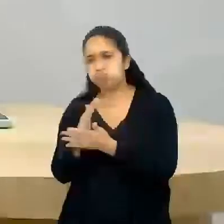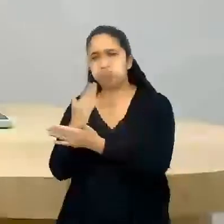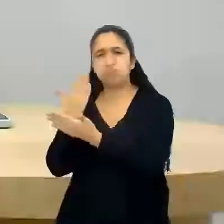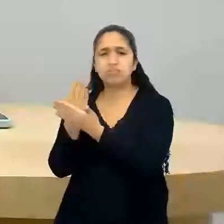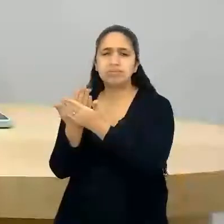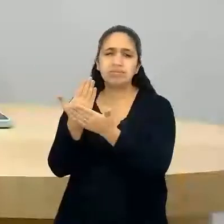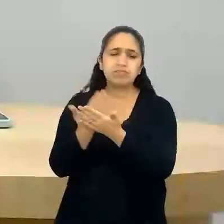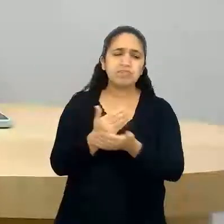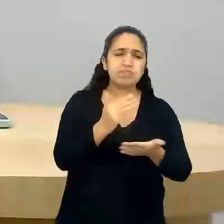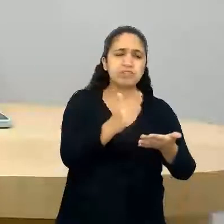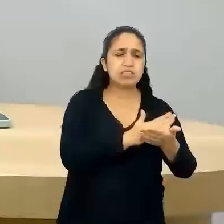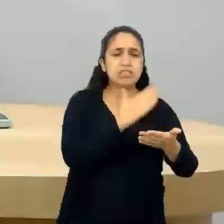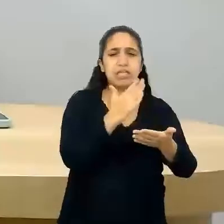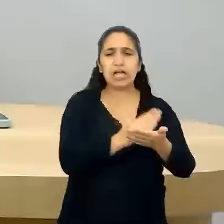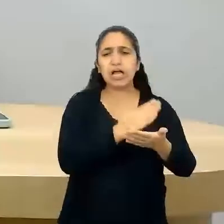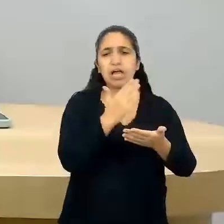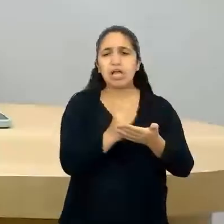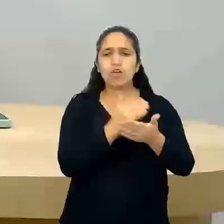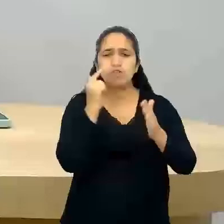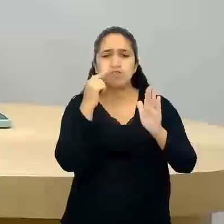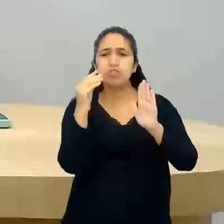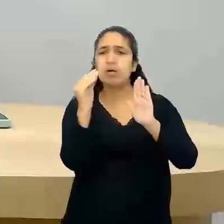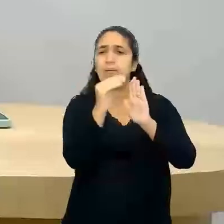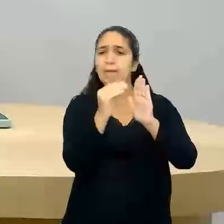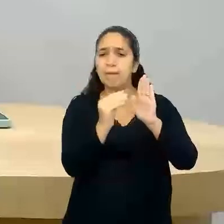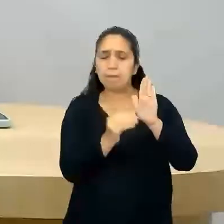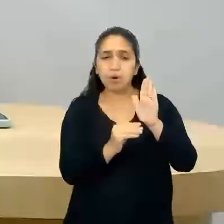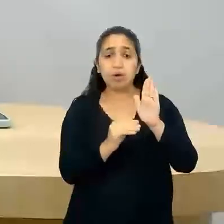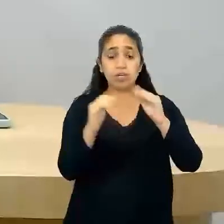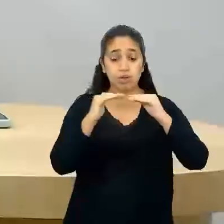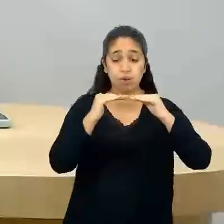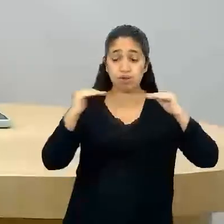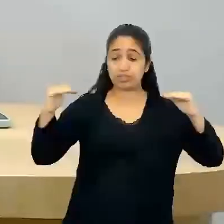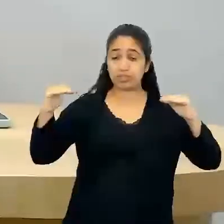alguns livros, né, colocam aí o horizonte R